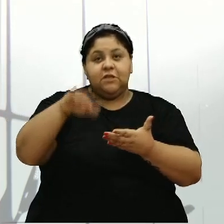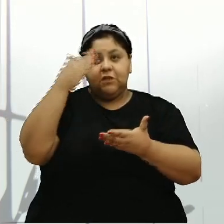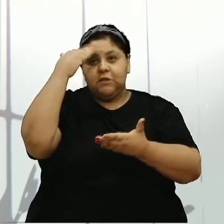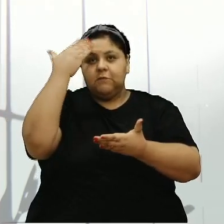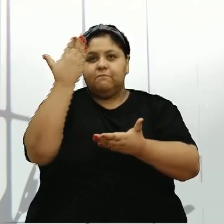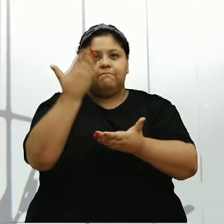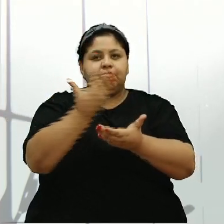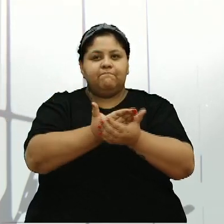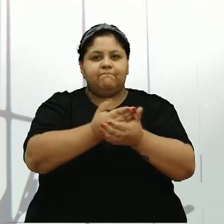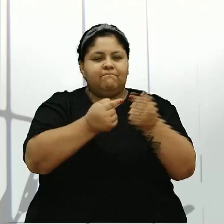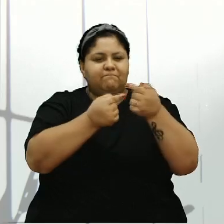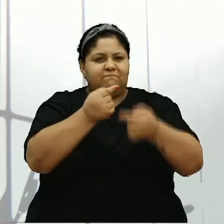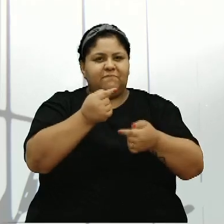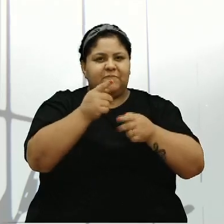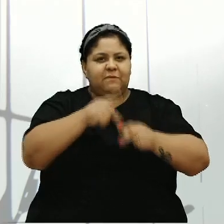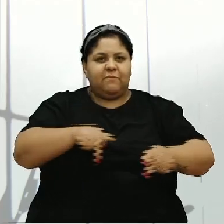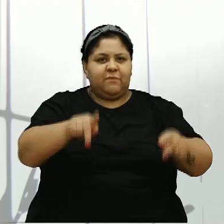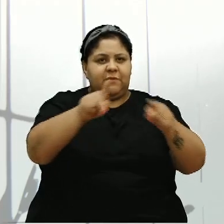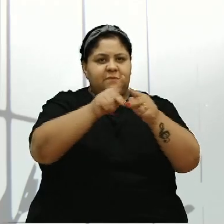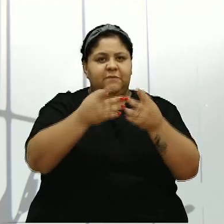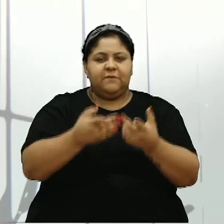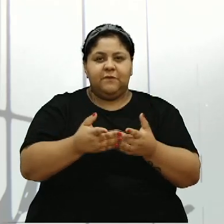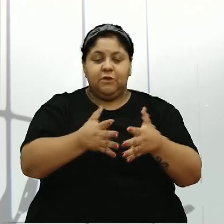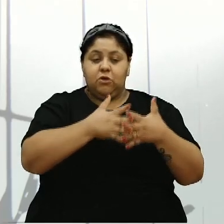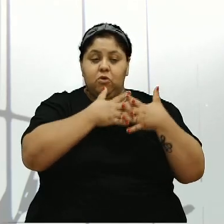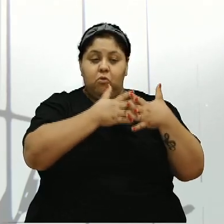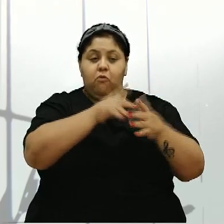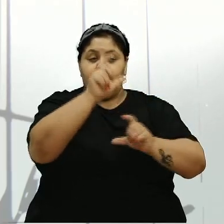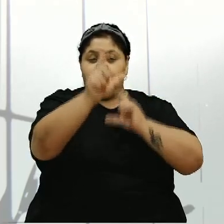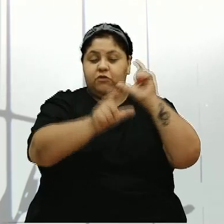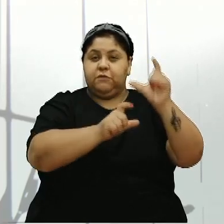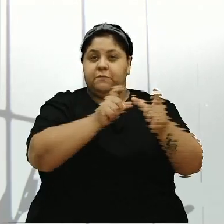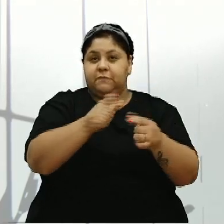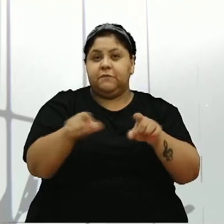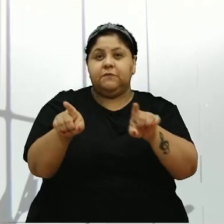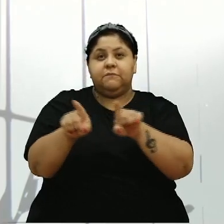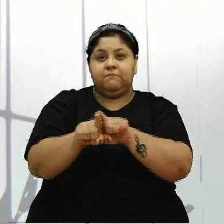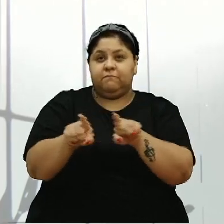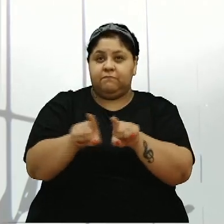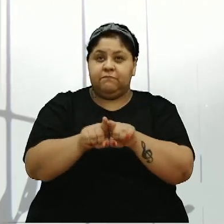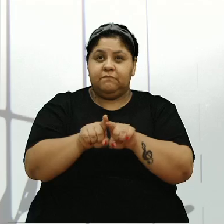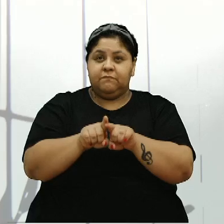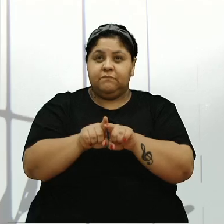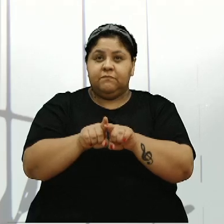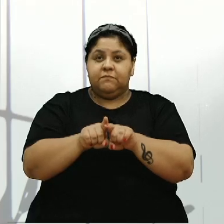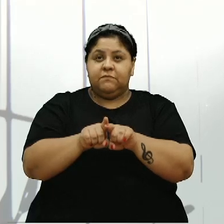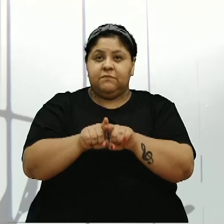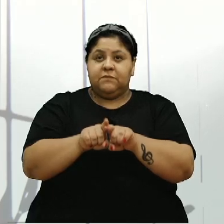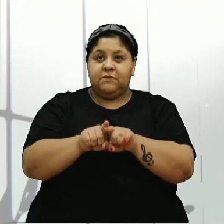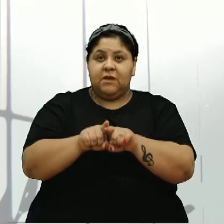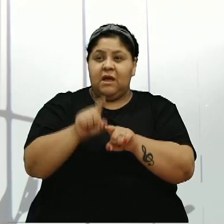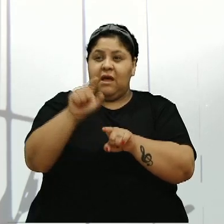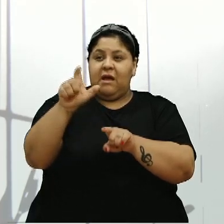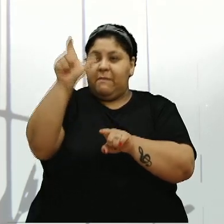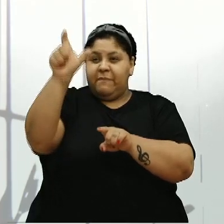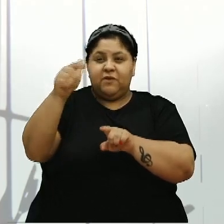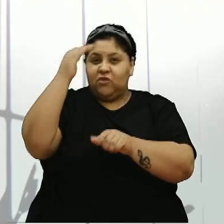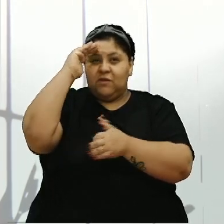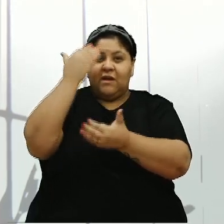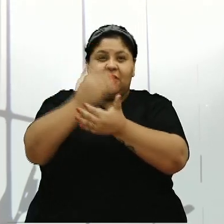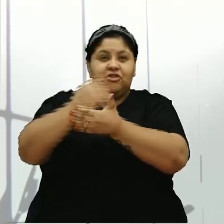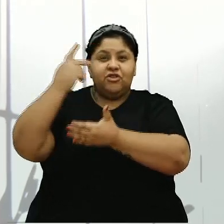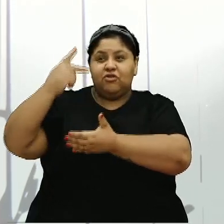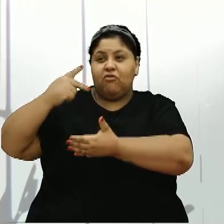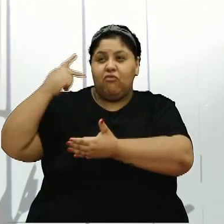um desserviço à população, confunde o eleitor e também leva à descrença política, né? Um ambiente, às